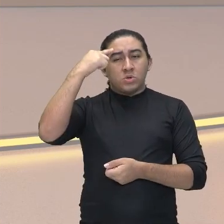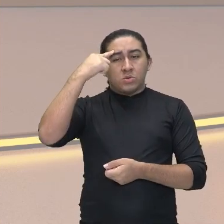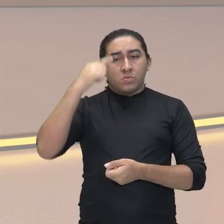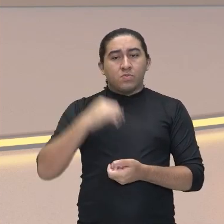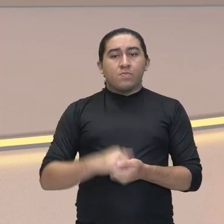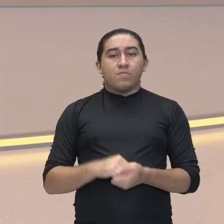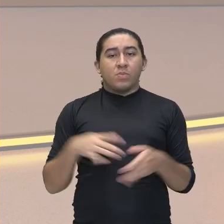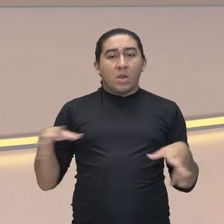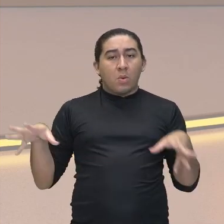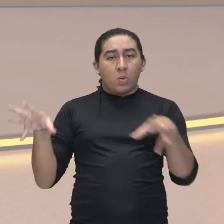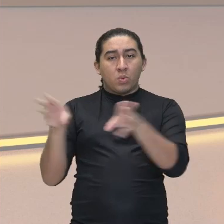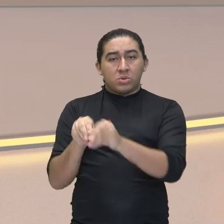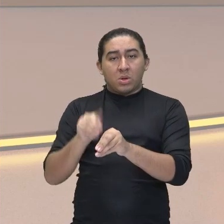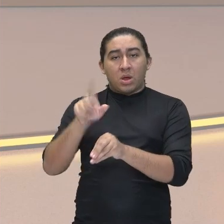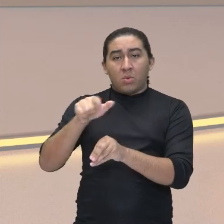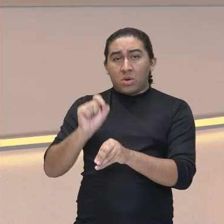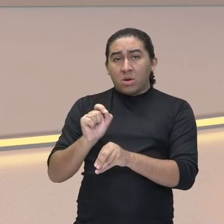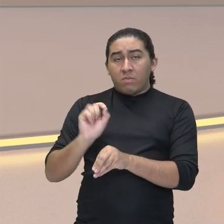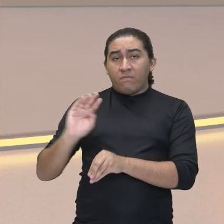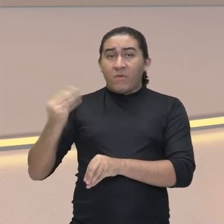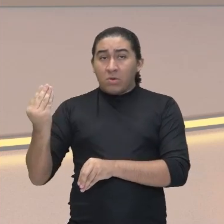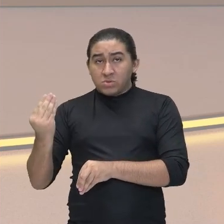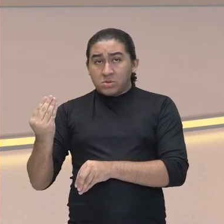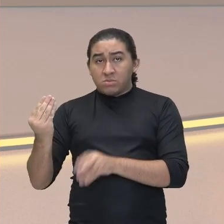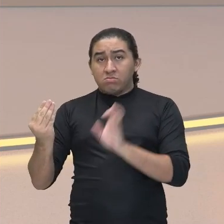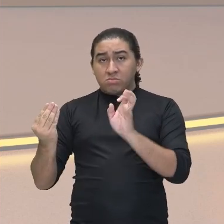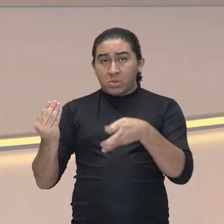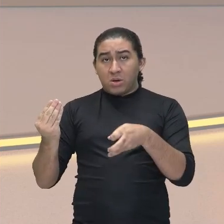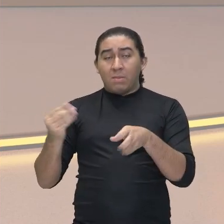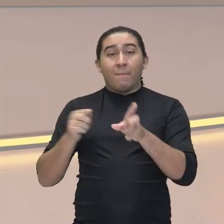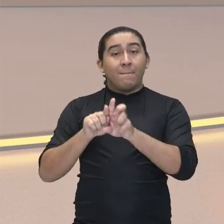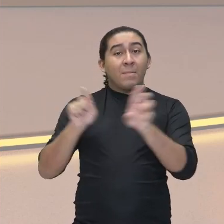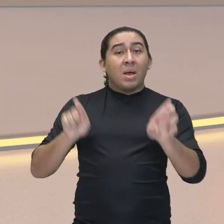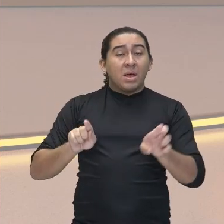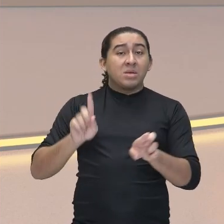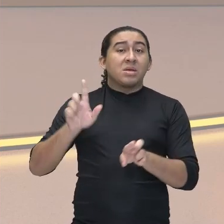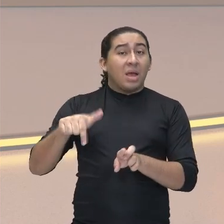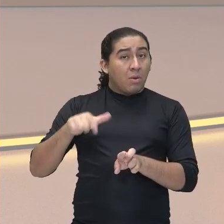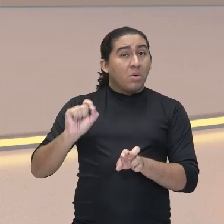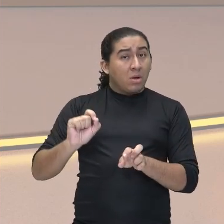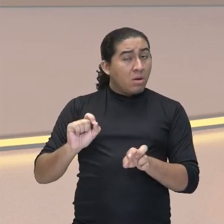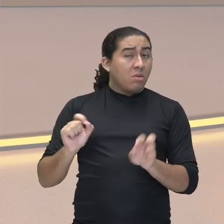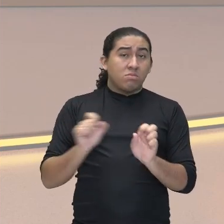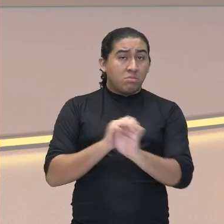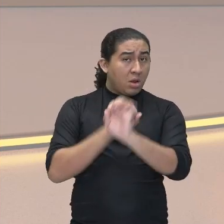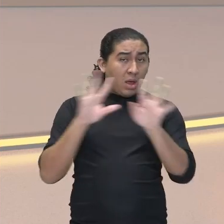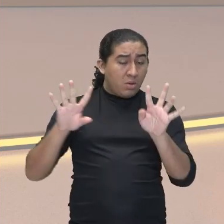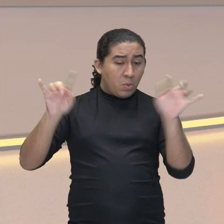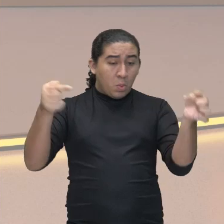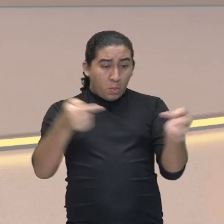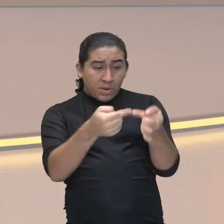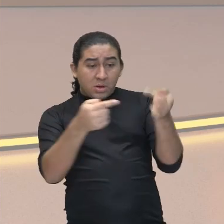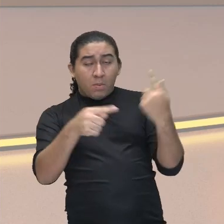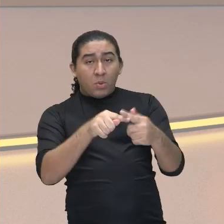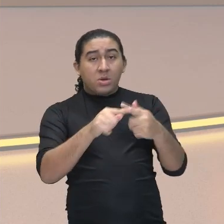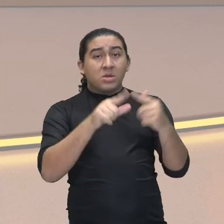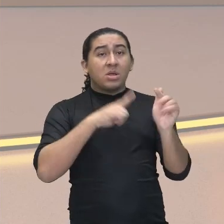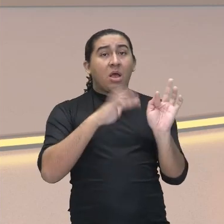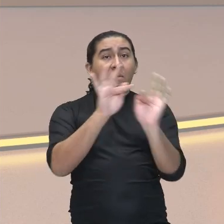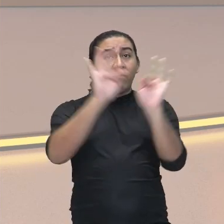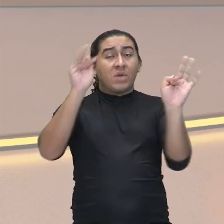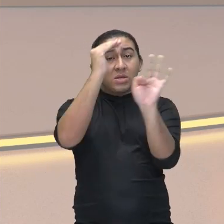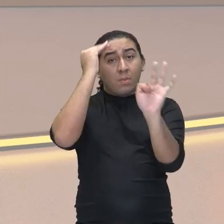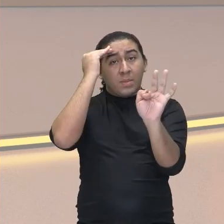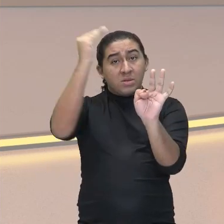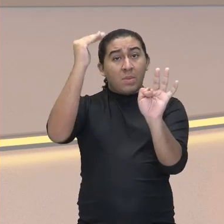a conclusão ela é falsa, mas ela é lógica, porque ela condiz com a premissa maior,